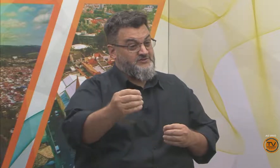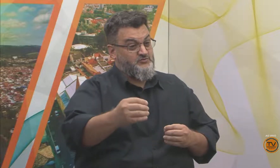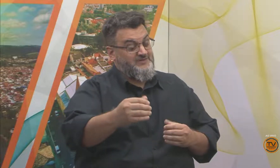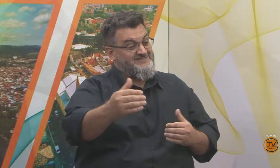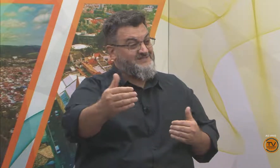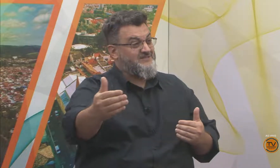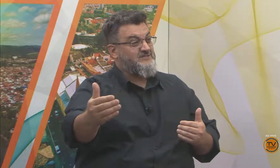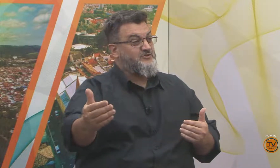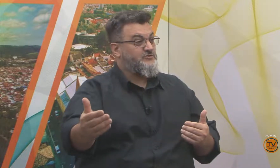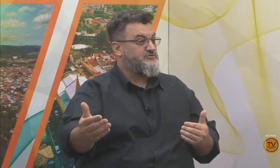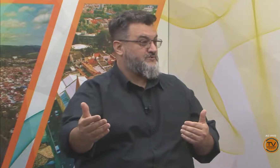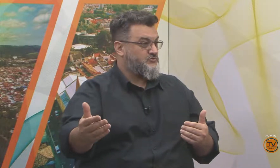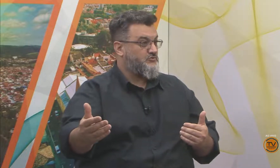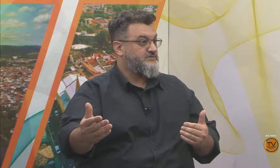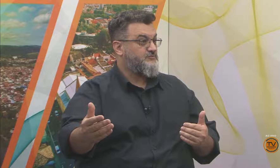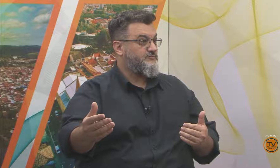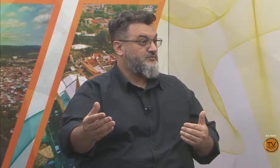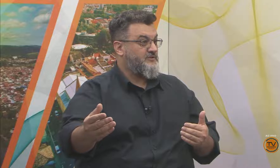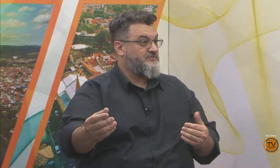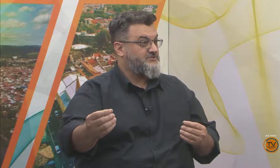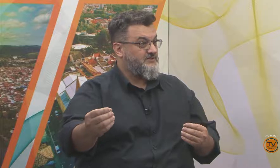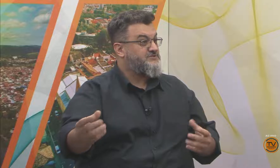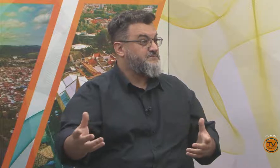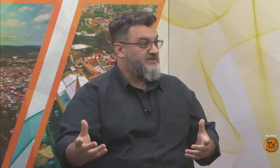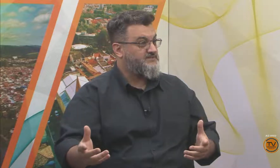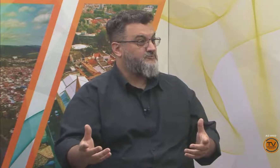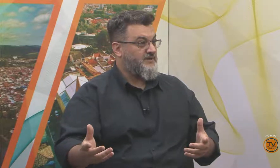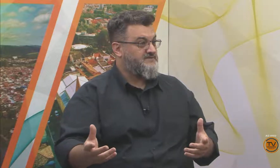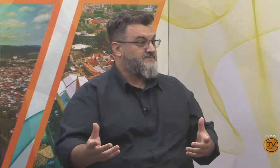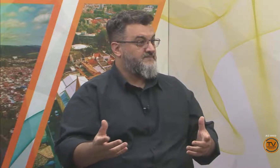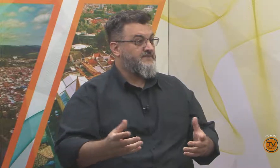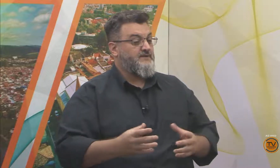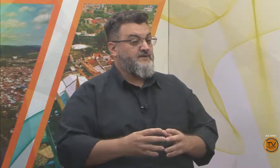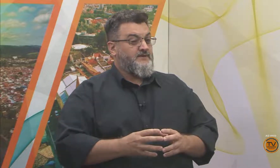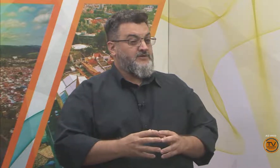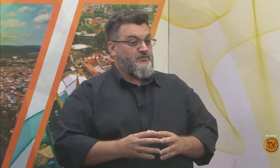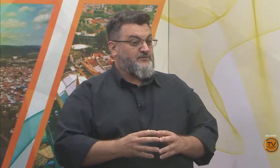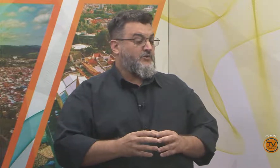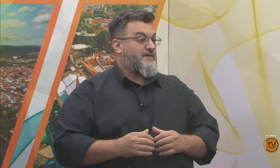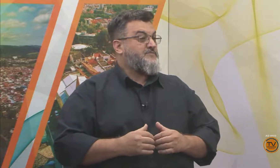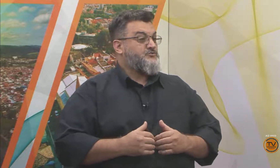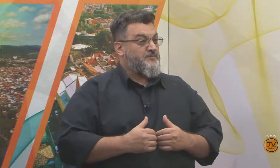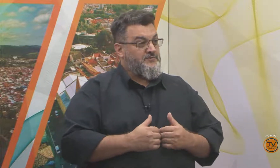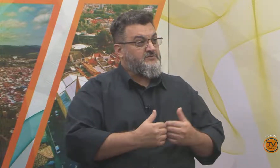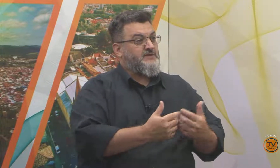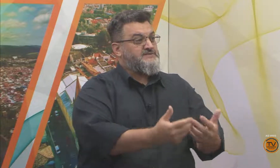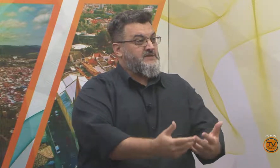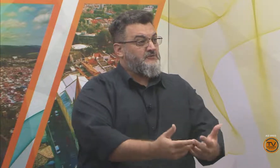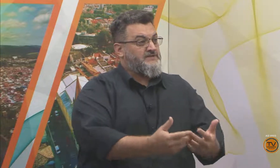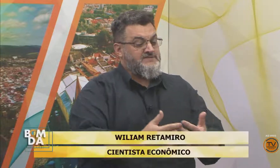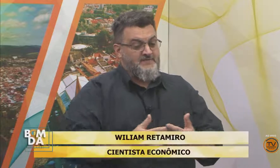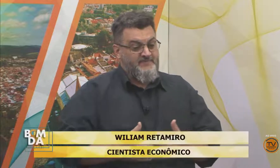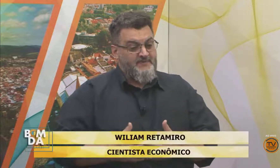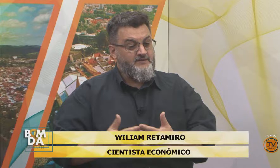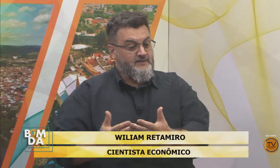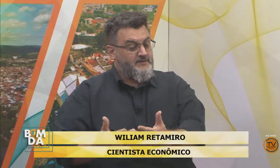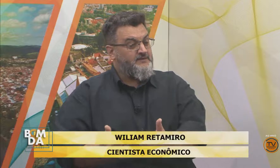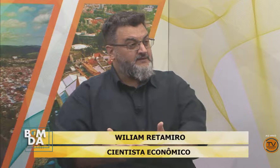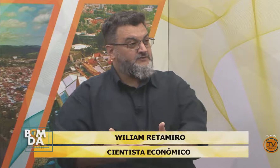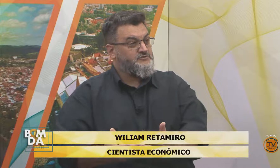tanto que nós temos quase 70 milhões de pessoas com problemas de inadimplência no país, né? Então é natural que a pessoa primeiro queira se